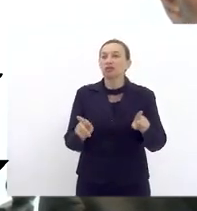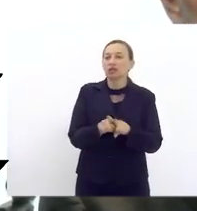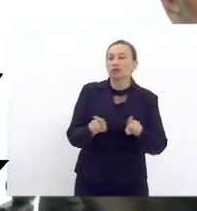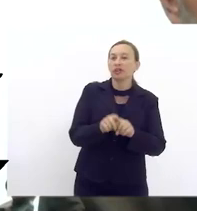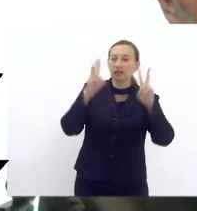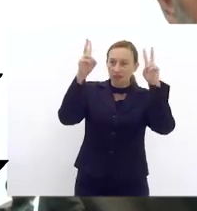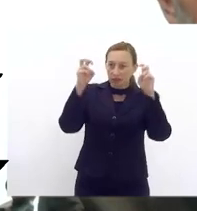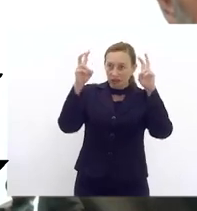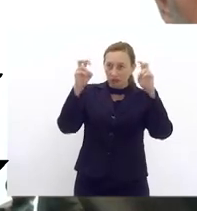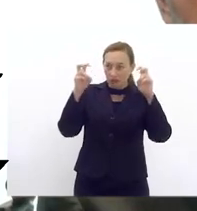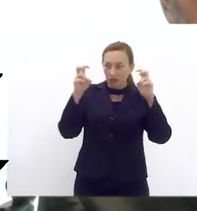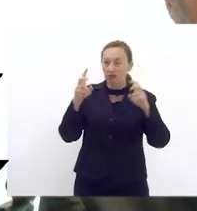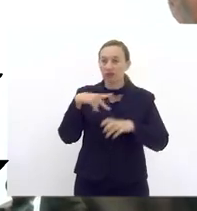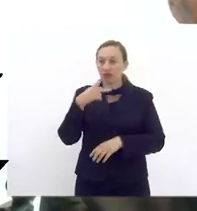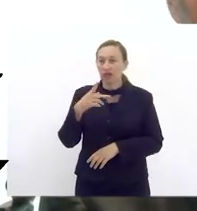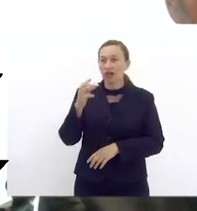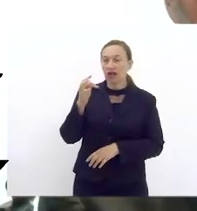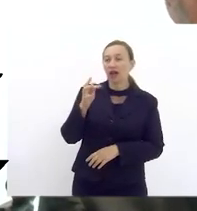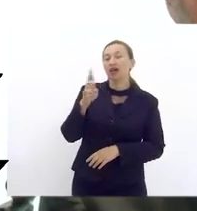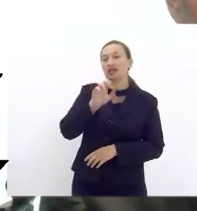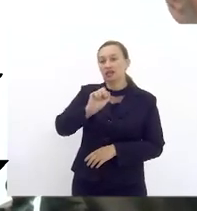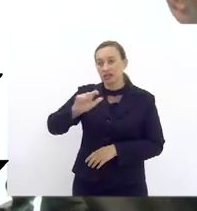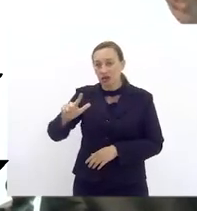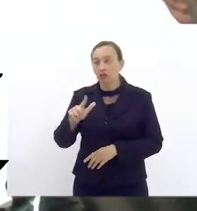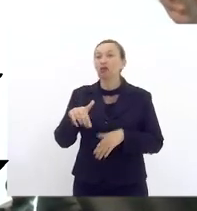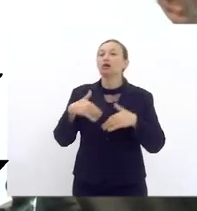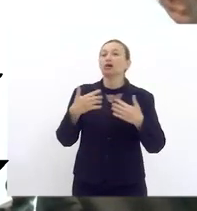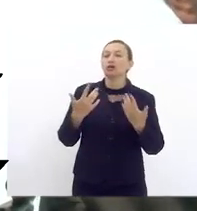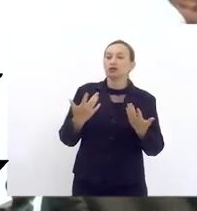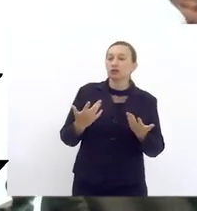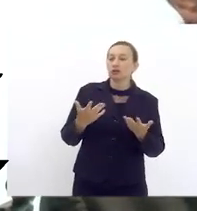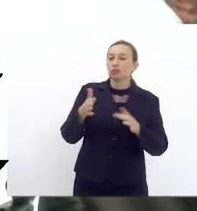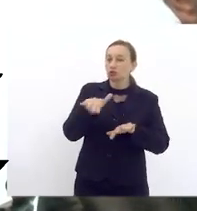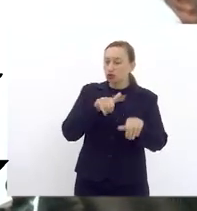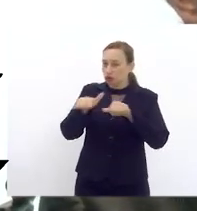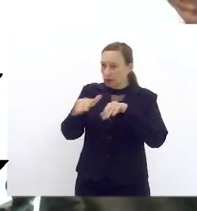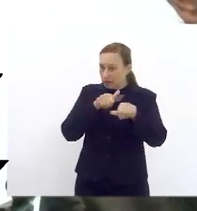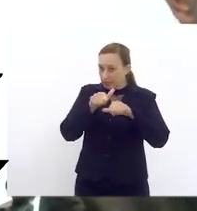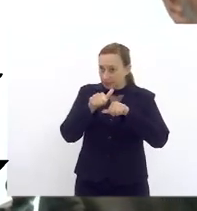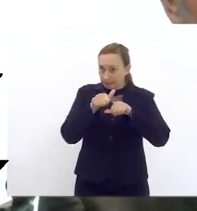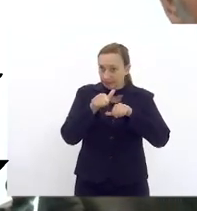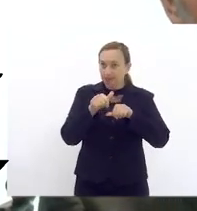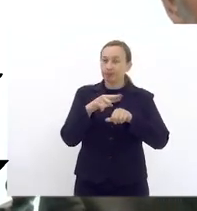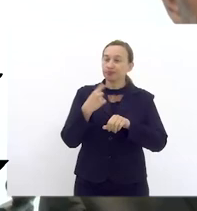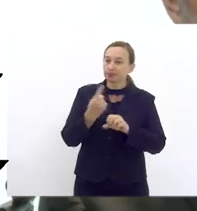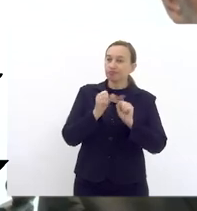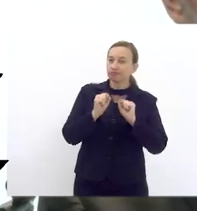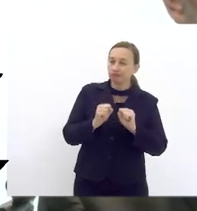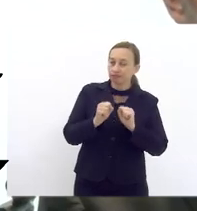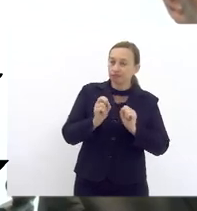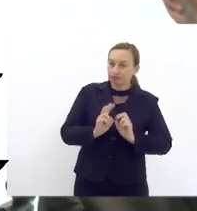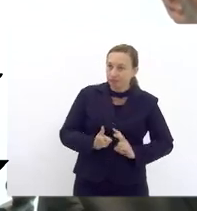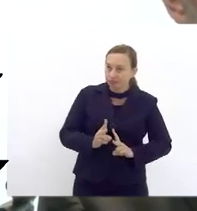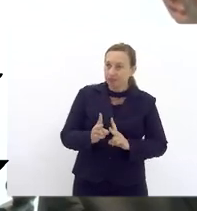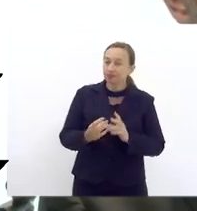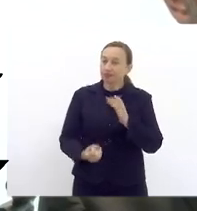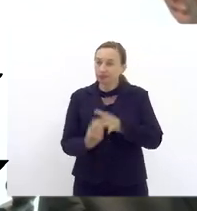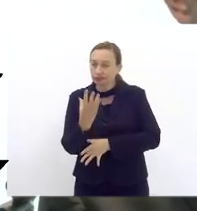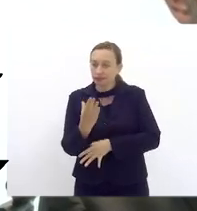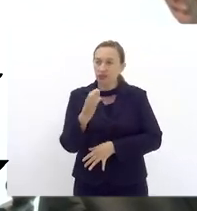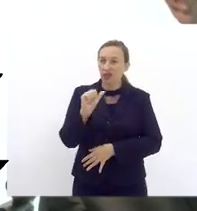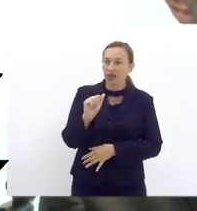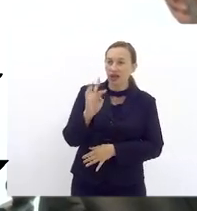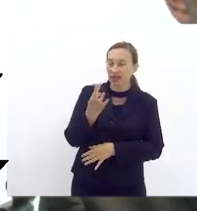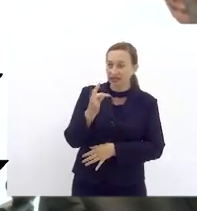relacionados à questão racial fica aqui é o acolhimento e fica também o chamado né para que a gente possa quandoduzindo uma cartilha né